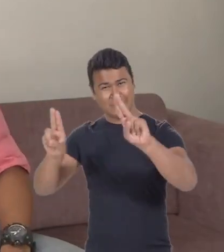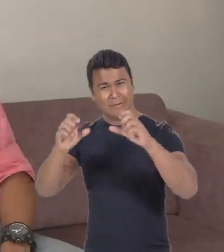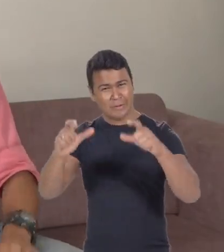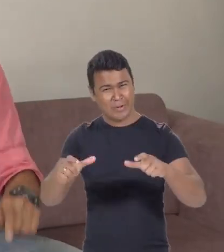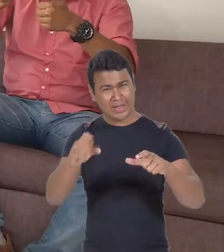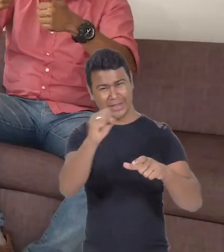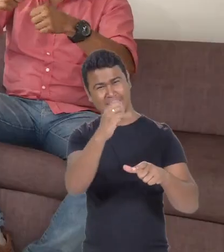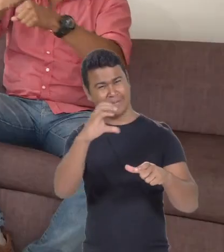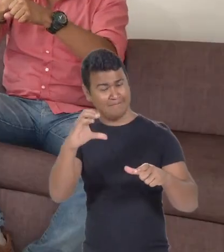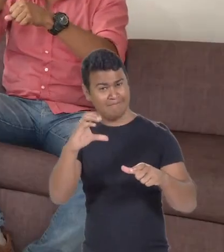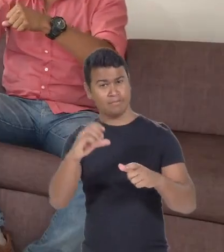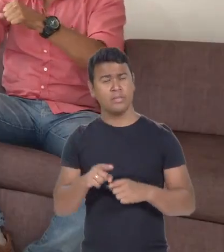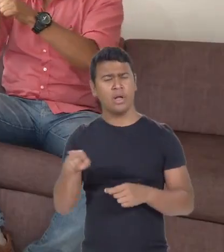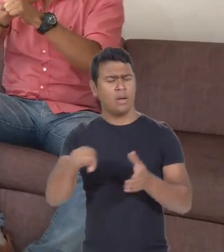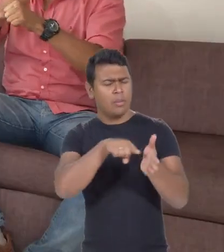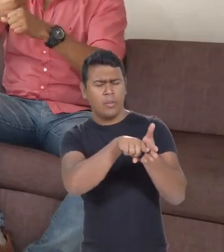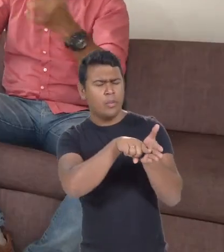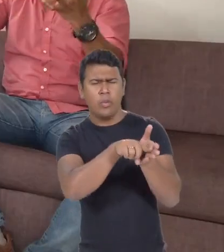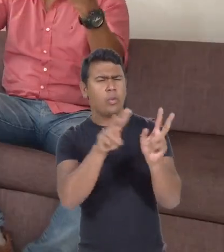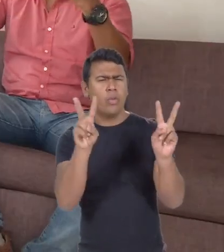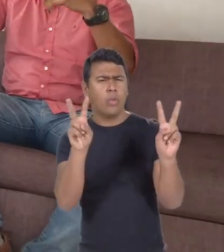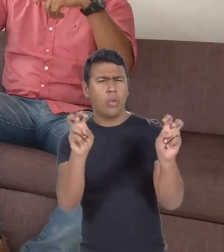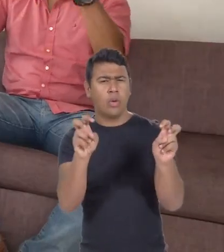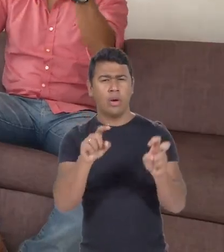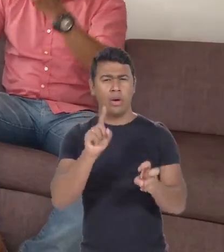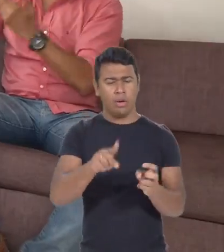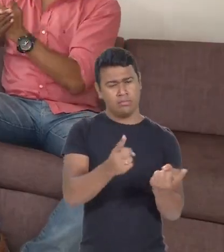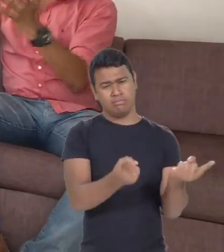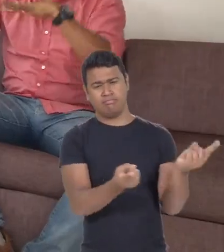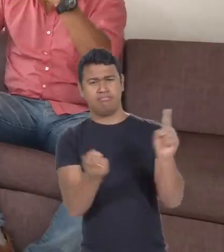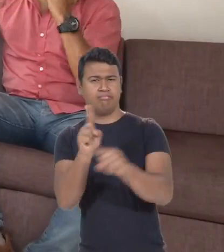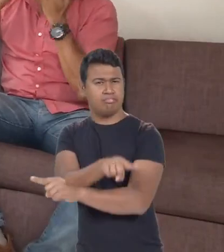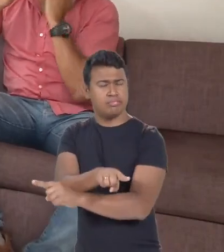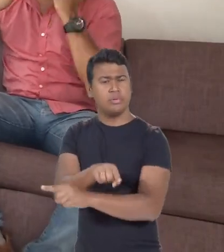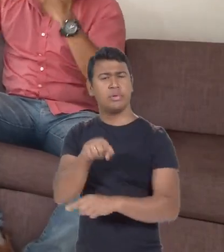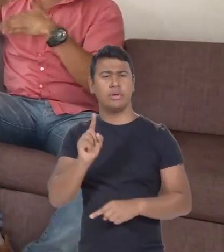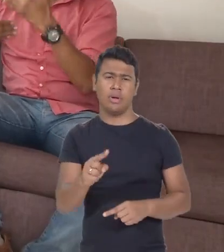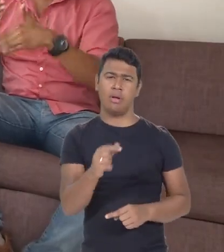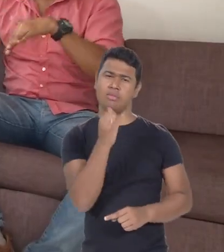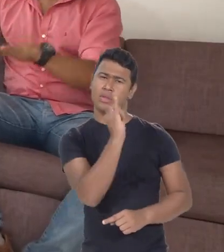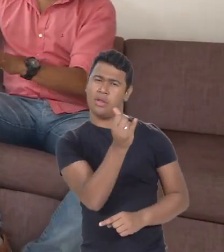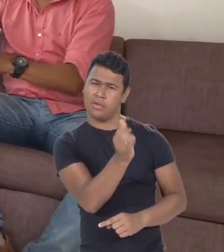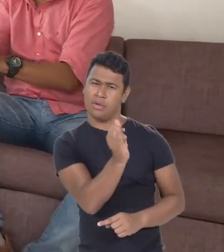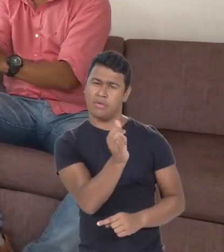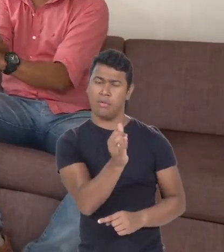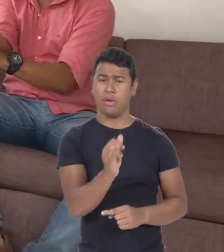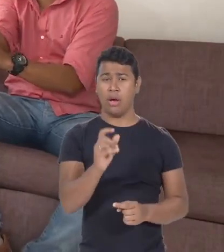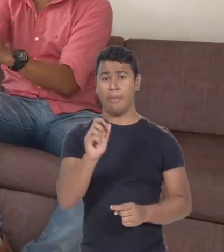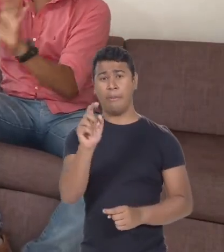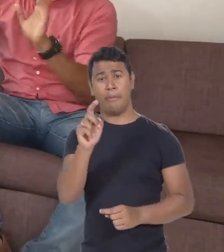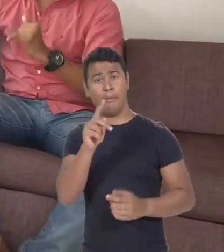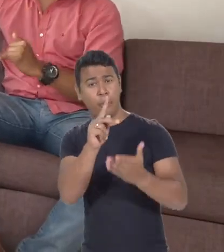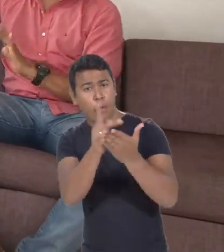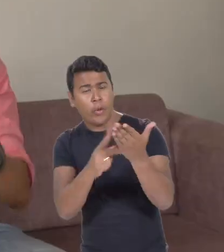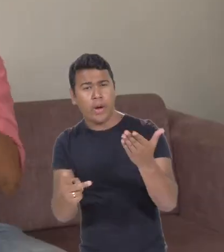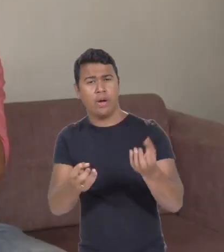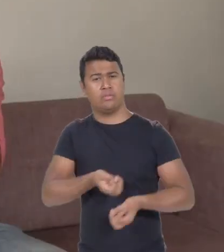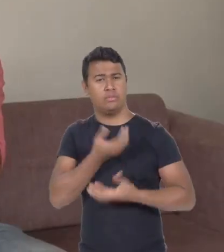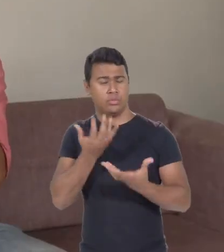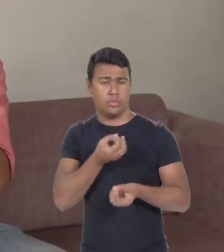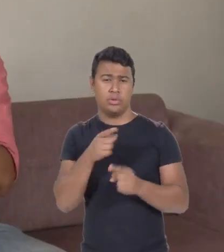Santa Catarina. A pesquisa foi sobre o uso de transferência em narrativas, como a poesia e a literatura